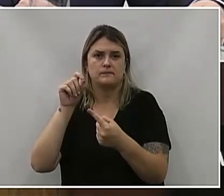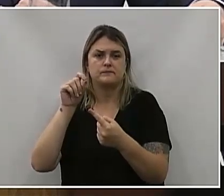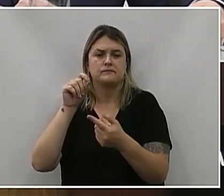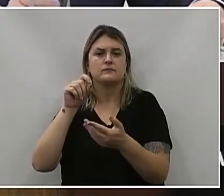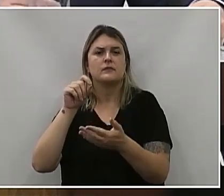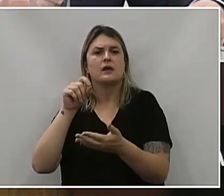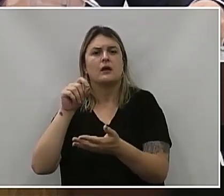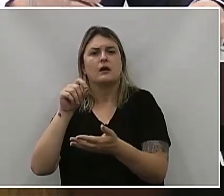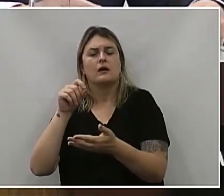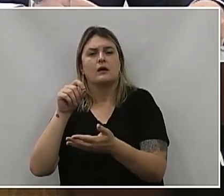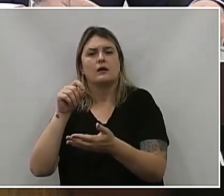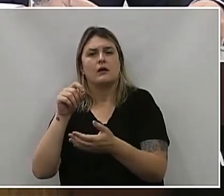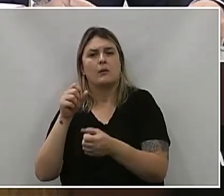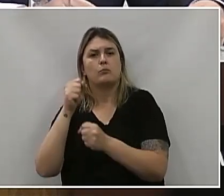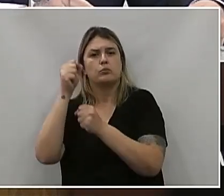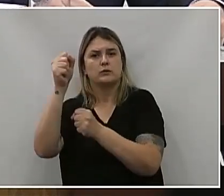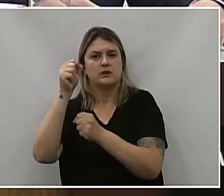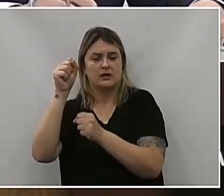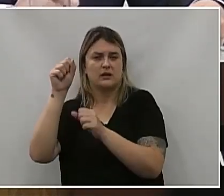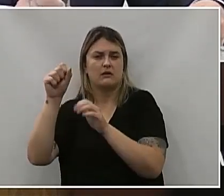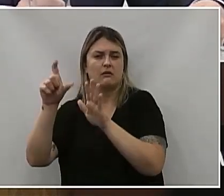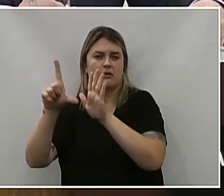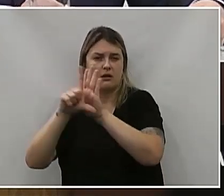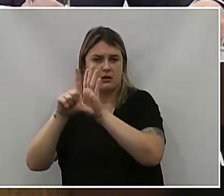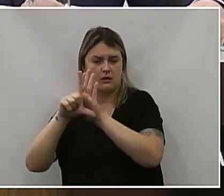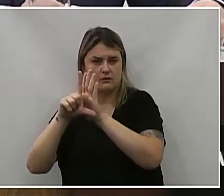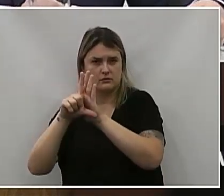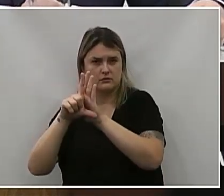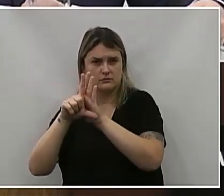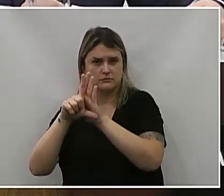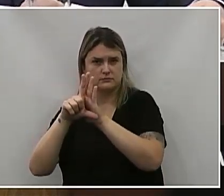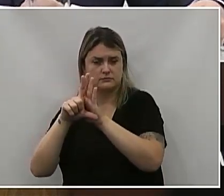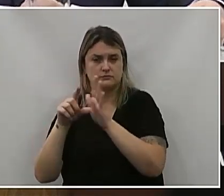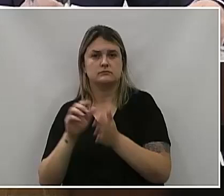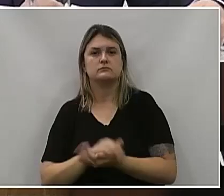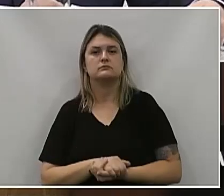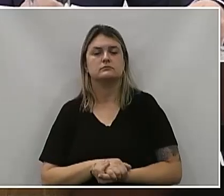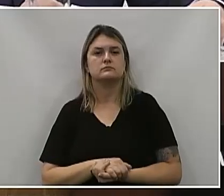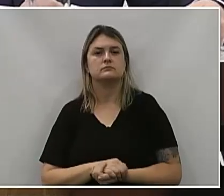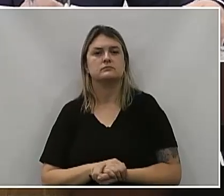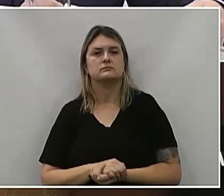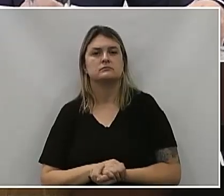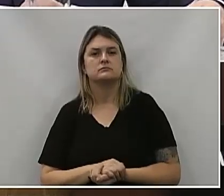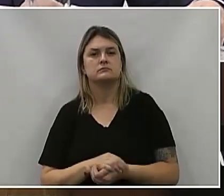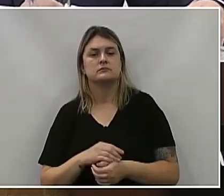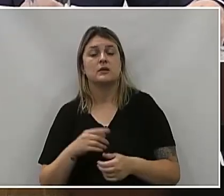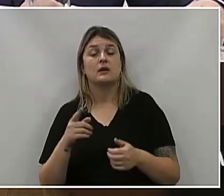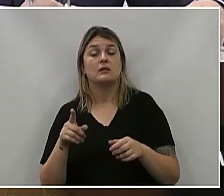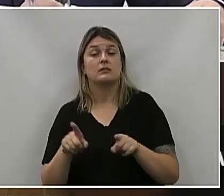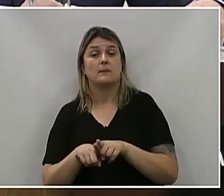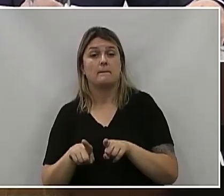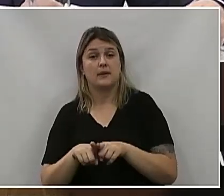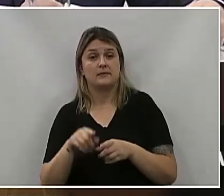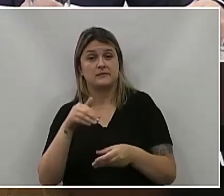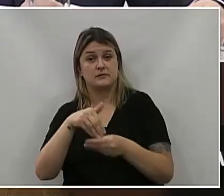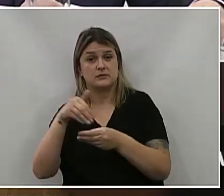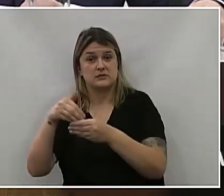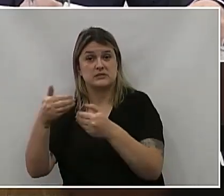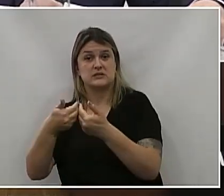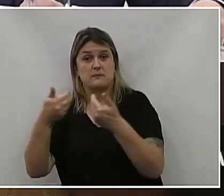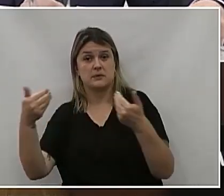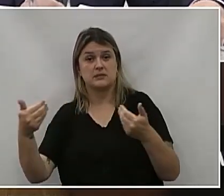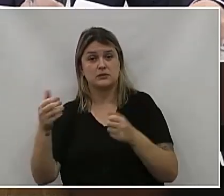usurpação da competência primária do Poder Legislativo de legiferante, além da defesa do princípio republicano da